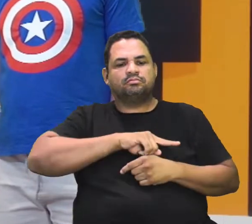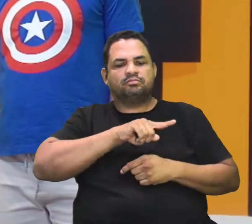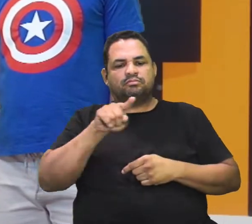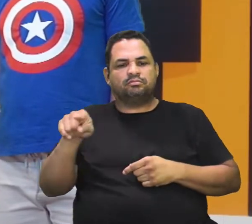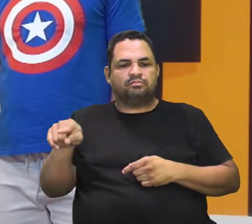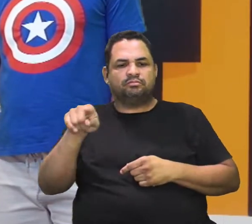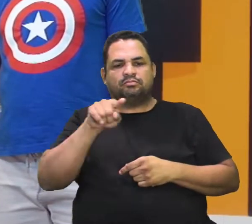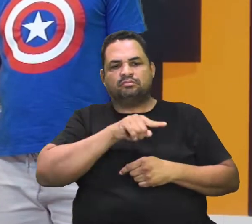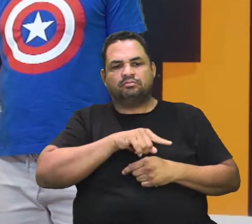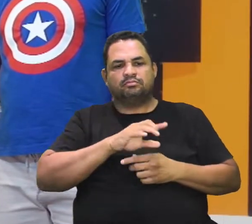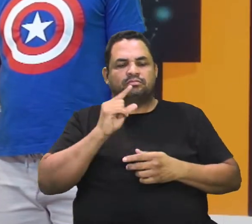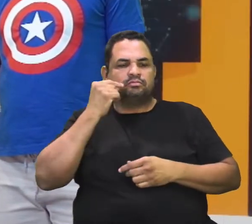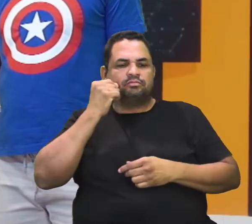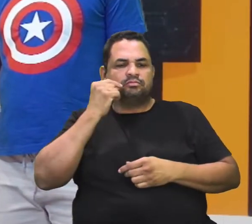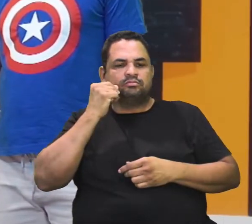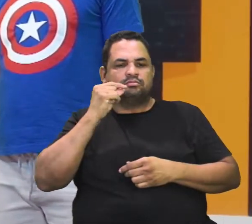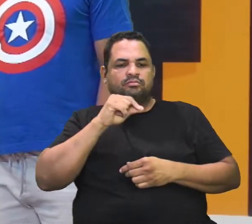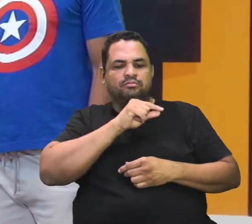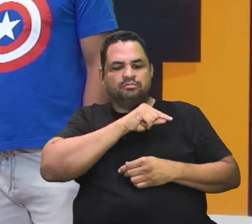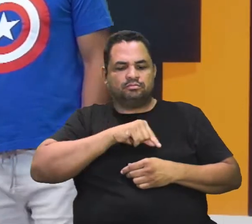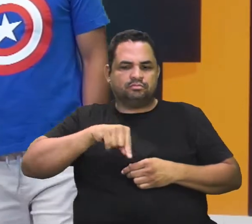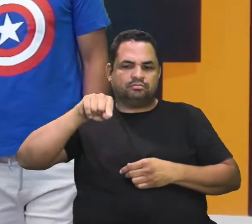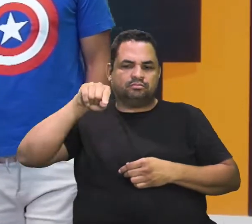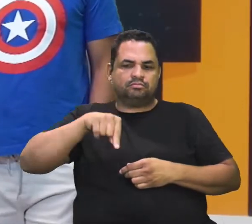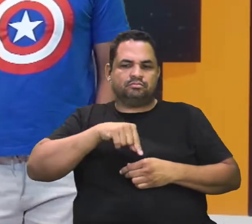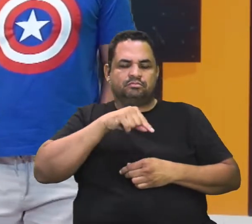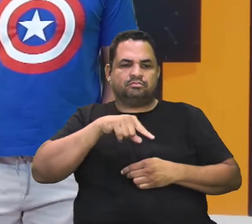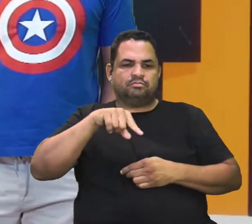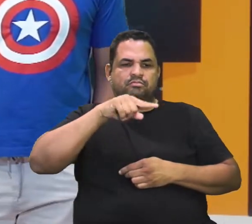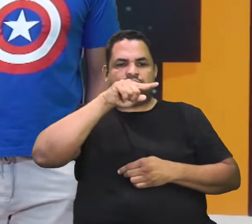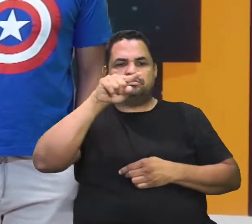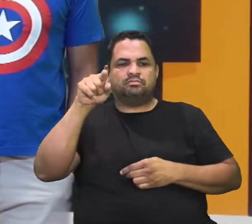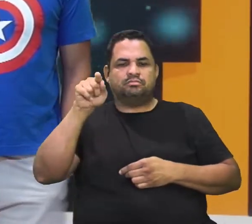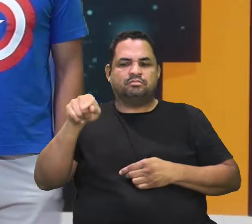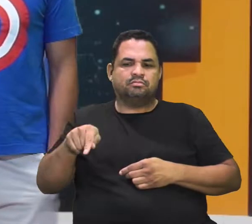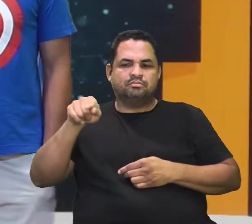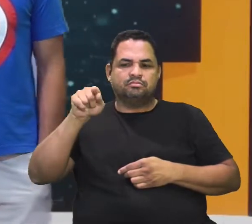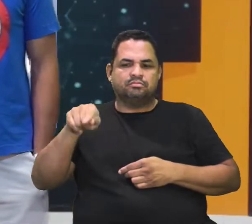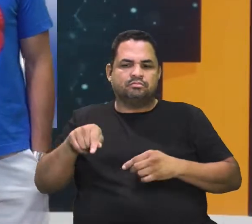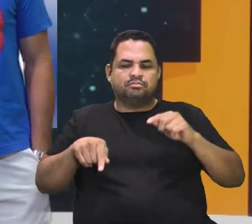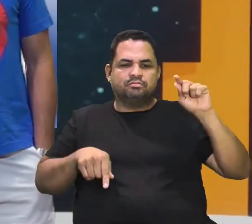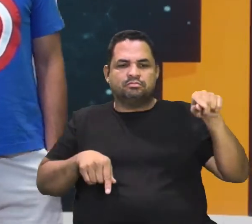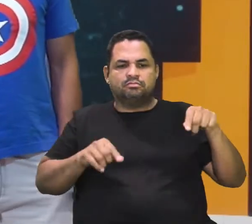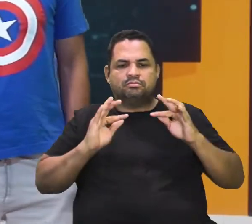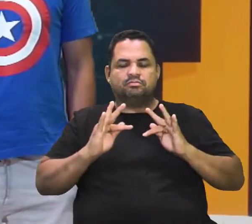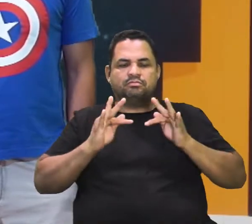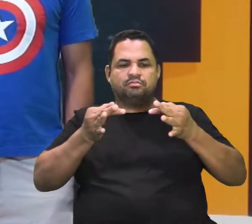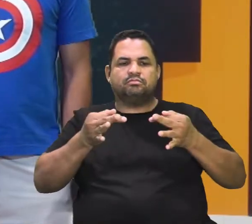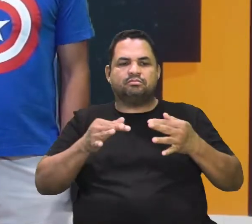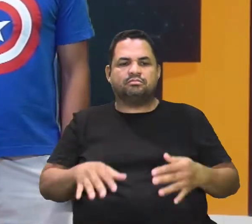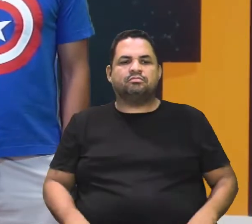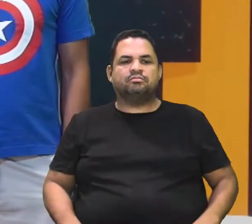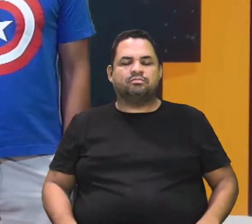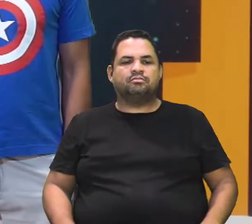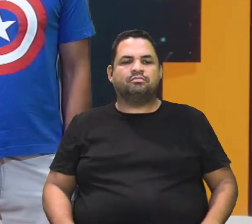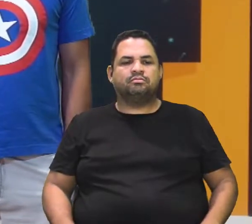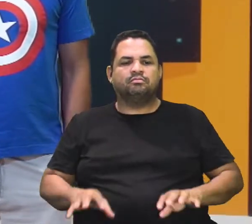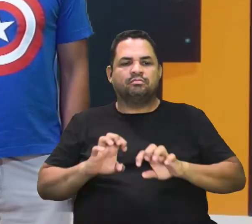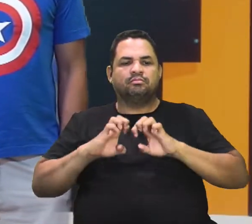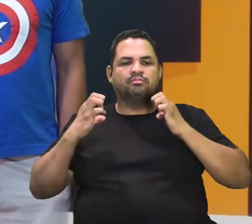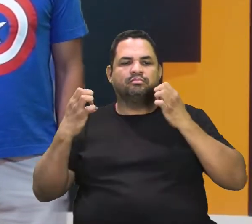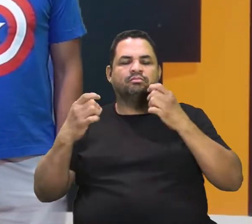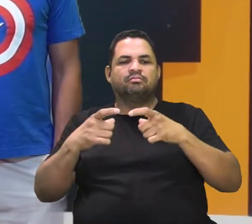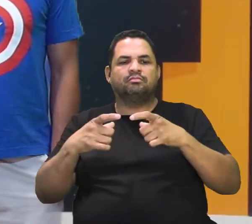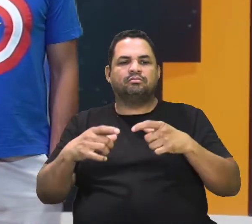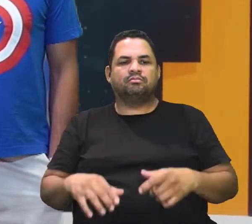gente vai conseguir traçar as curvas de cima e de baixo e depois as 2 da pontinha para fechar a nossa elipse.